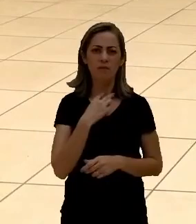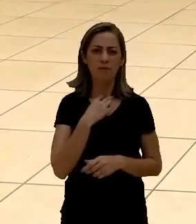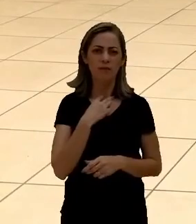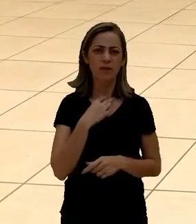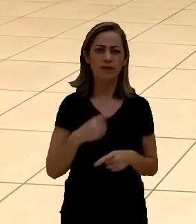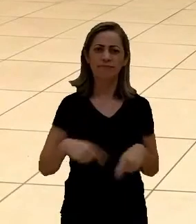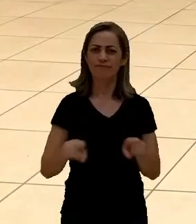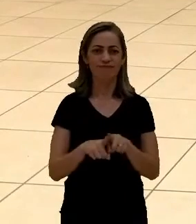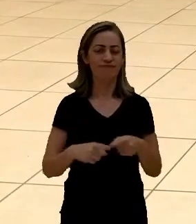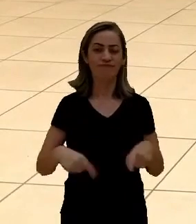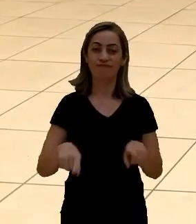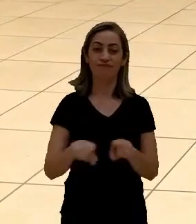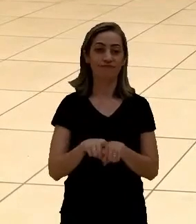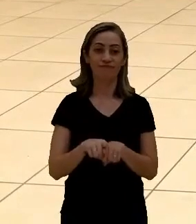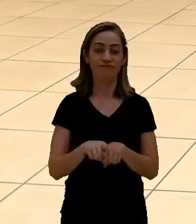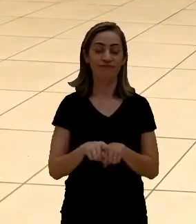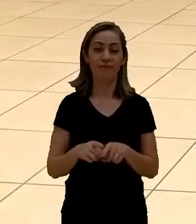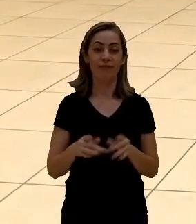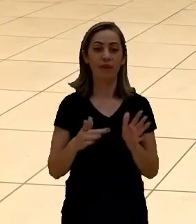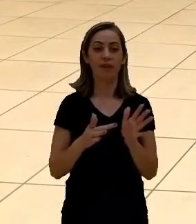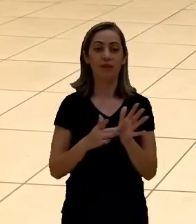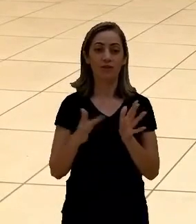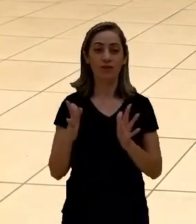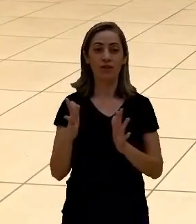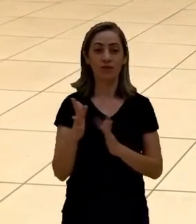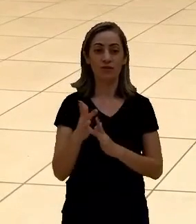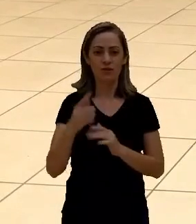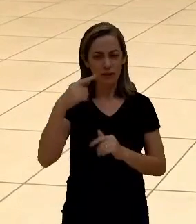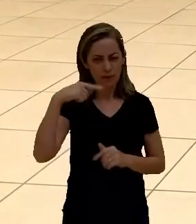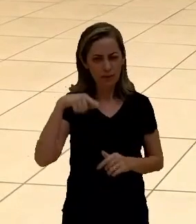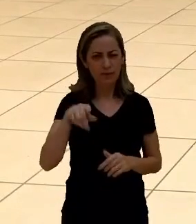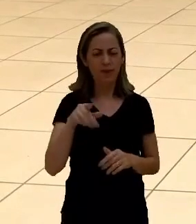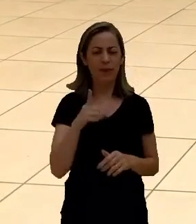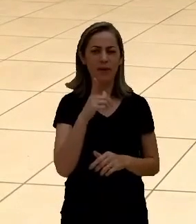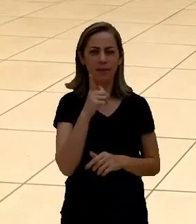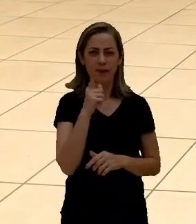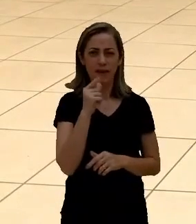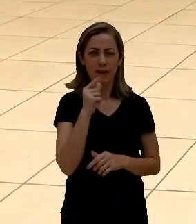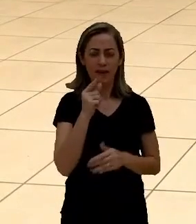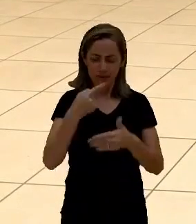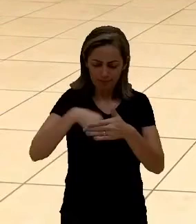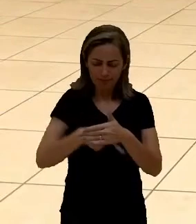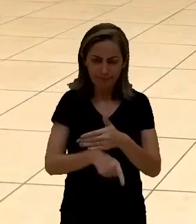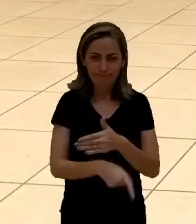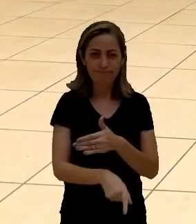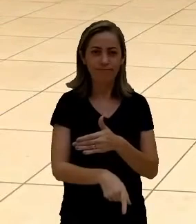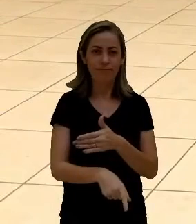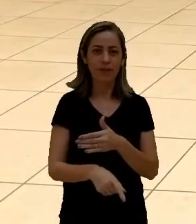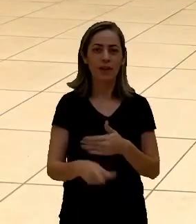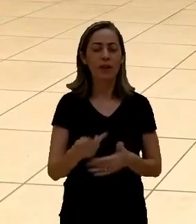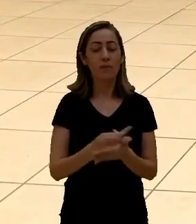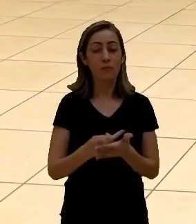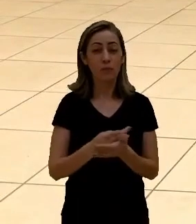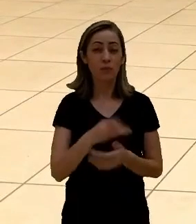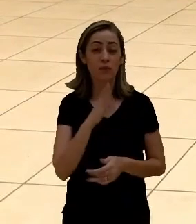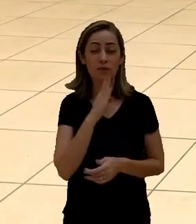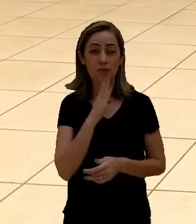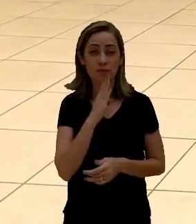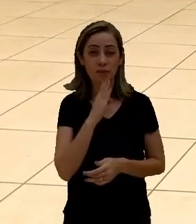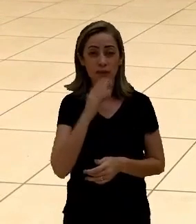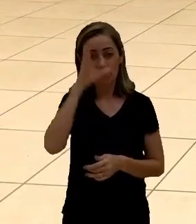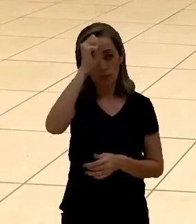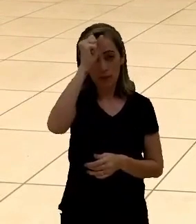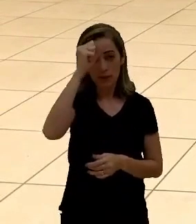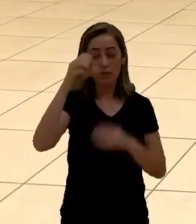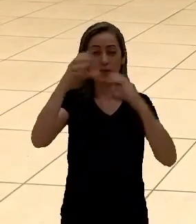diz Jesus avance para águas mais profundas vá buscar conhecimento vá aprender para cantar